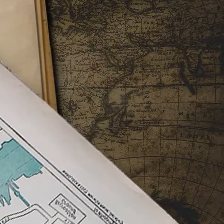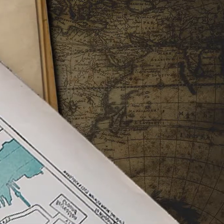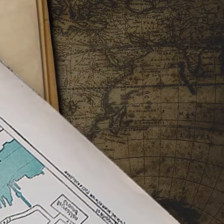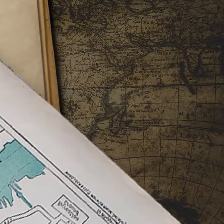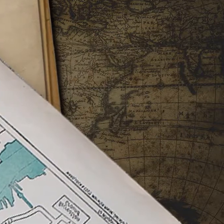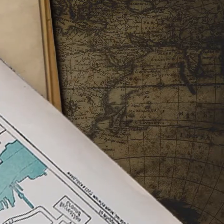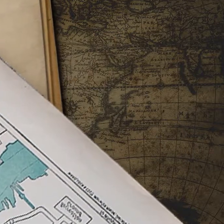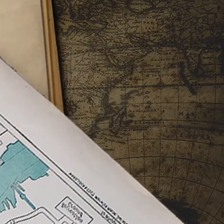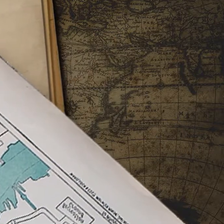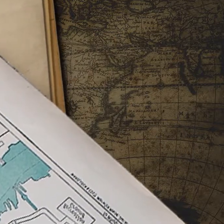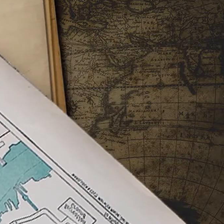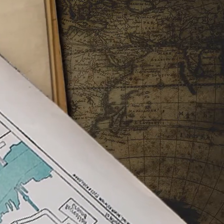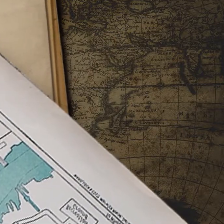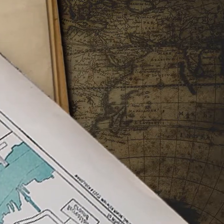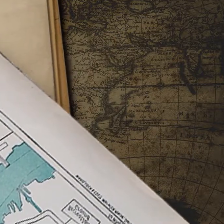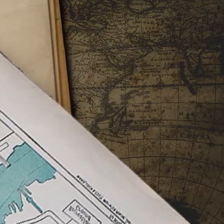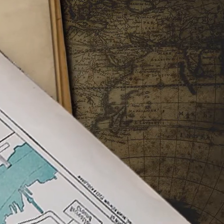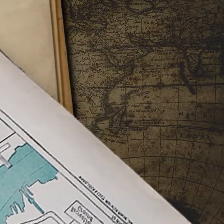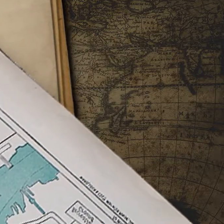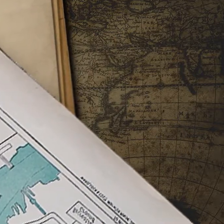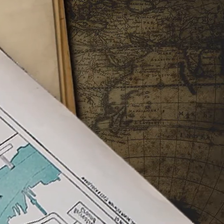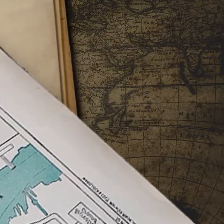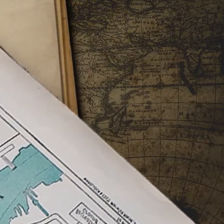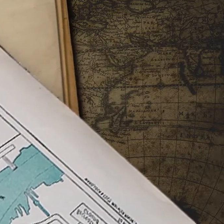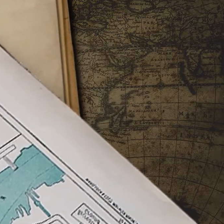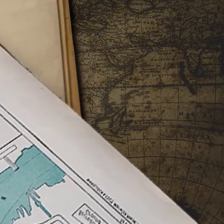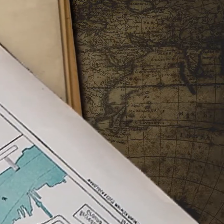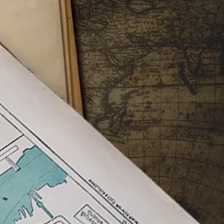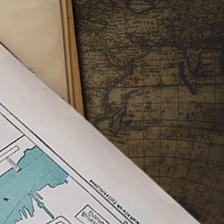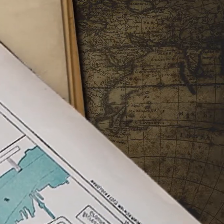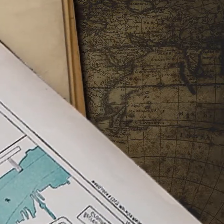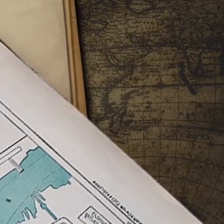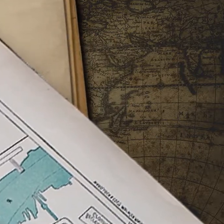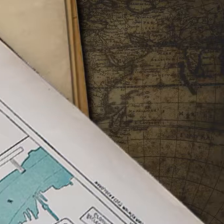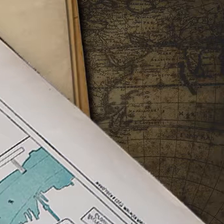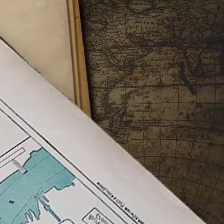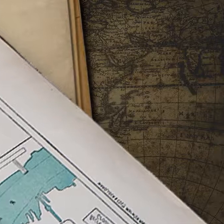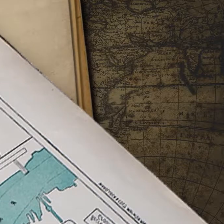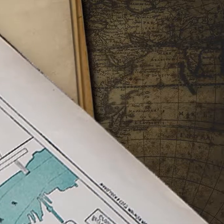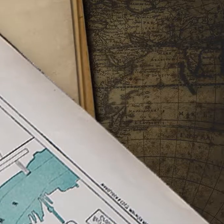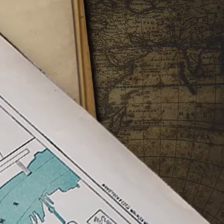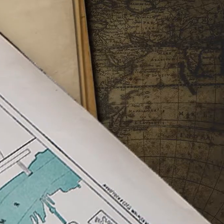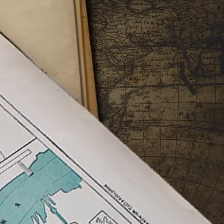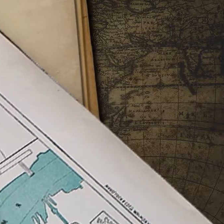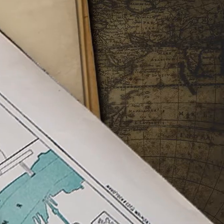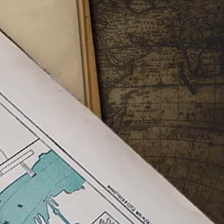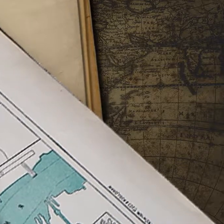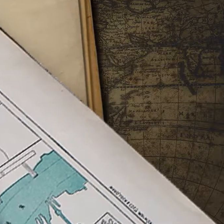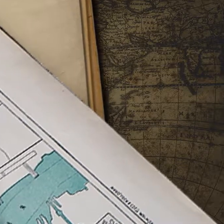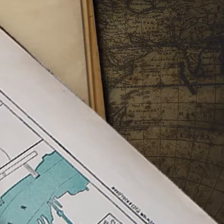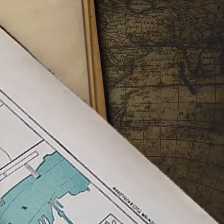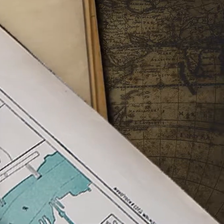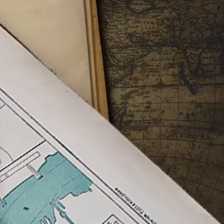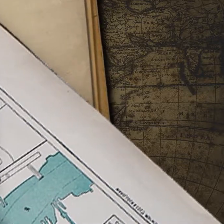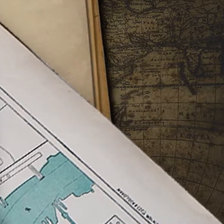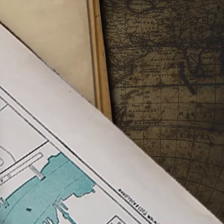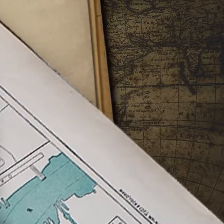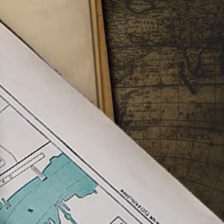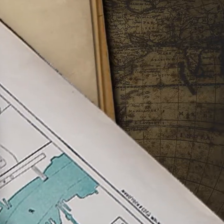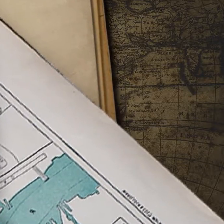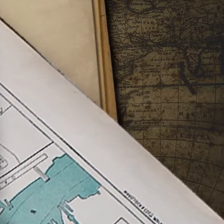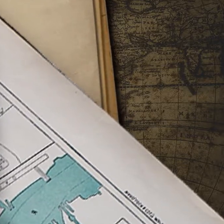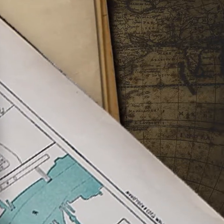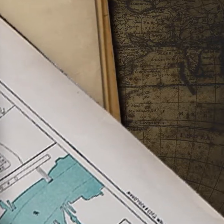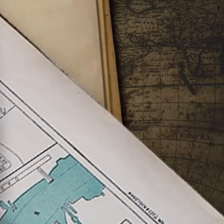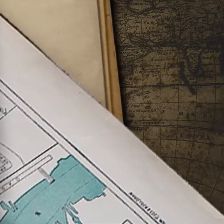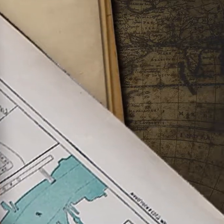Uma imensa manada de bisões atravessa o trilho onde o trem que leva Phileas Fogg está parado soltando fumaça pela sua